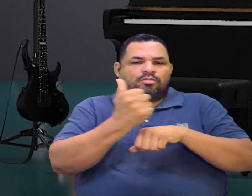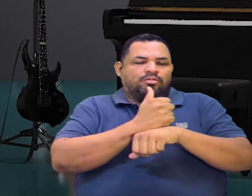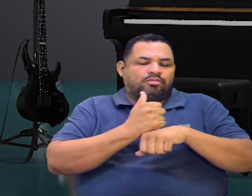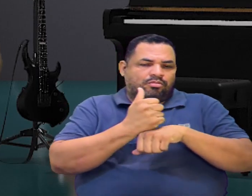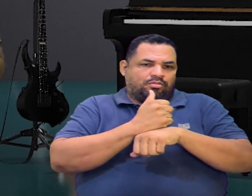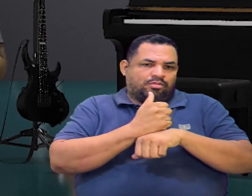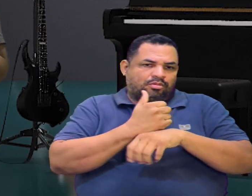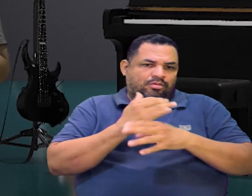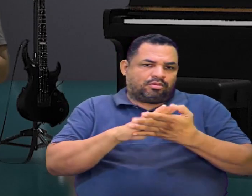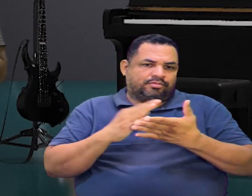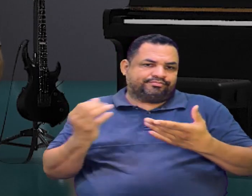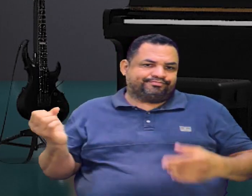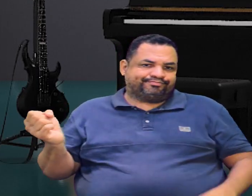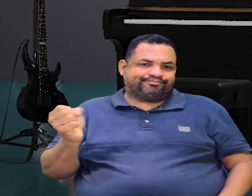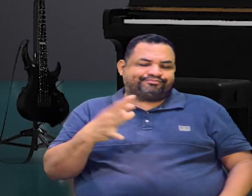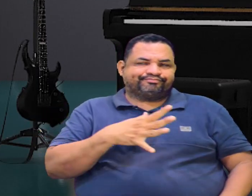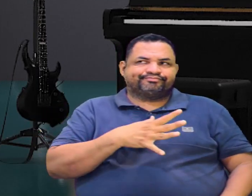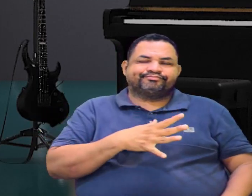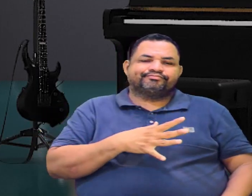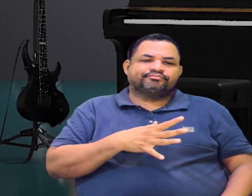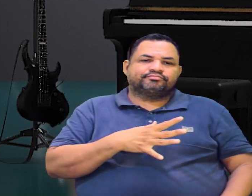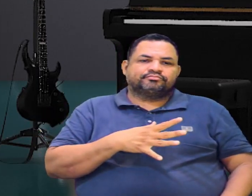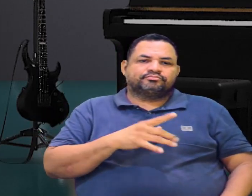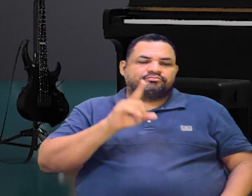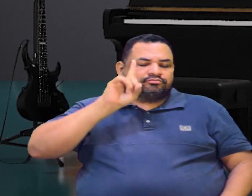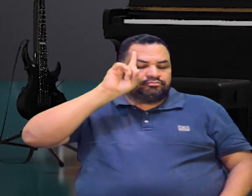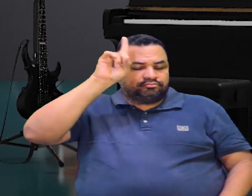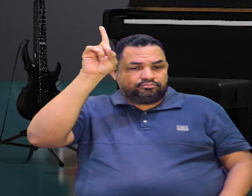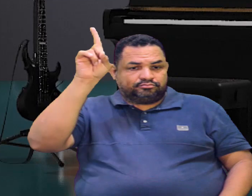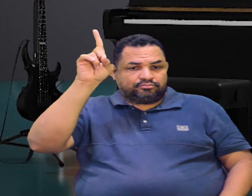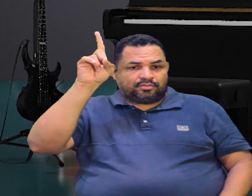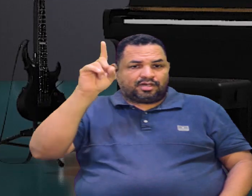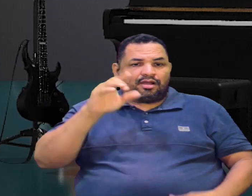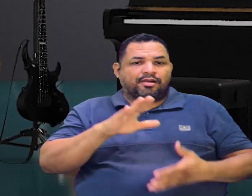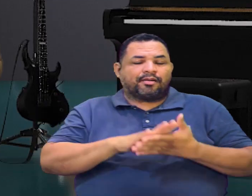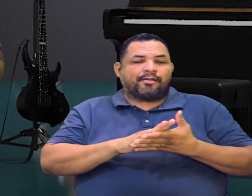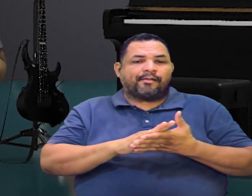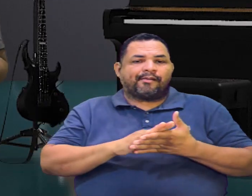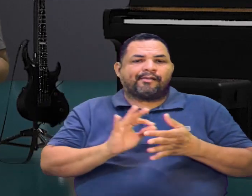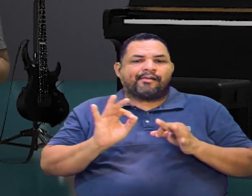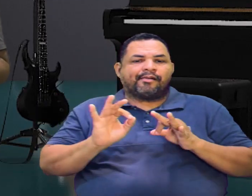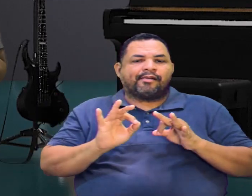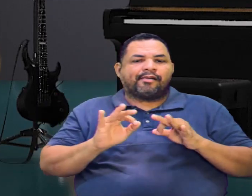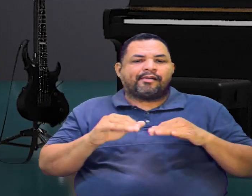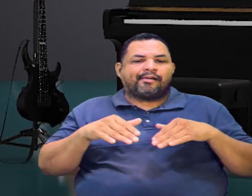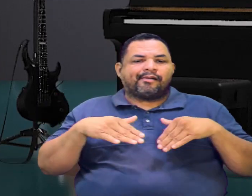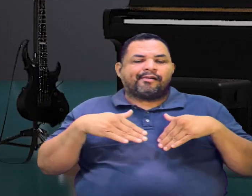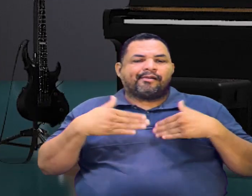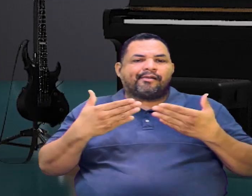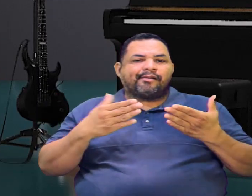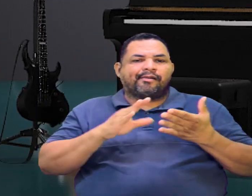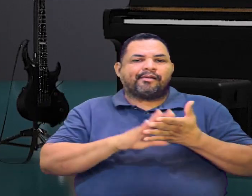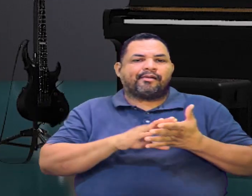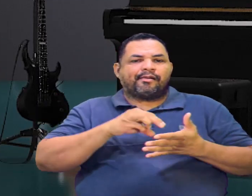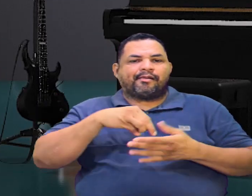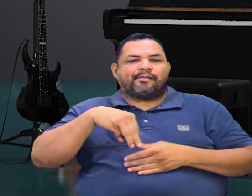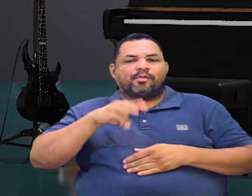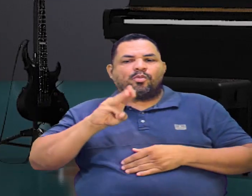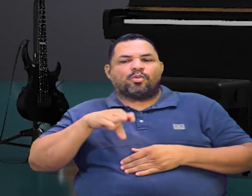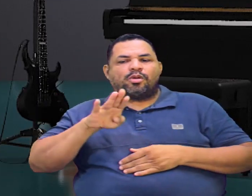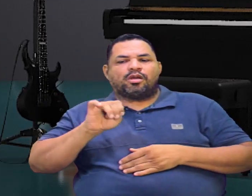profissões, novas ideias, né? Novas criações, né? Os web